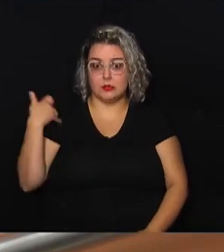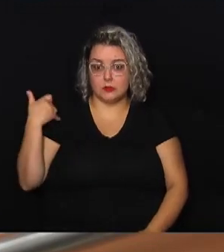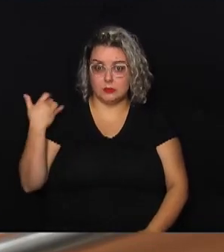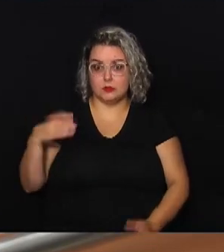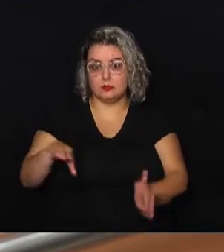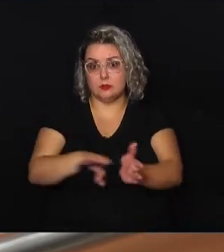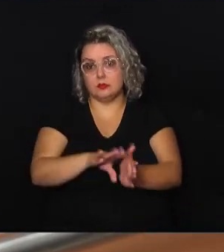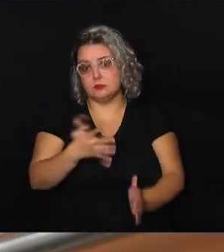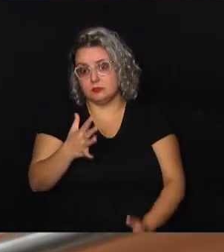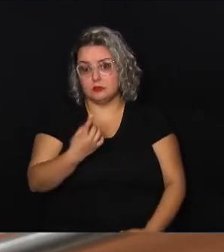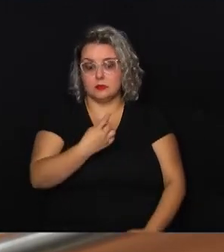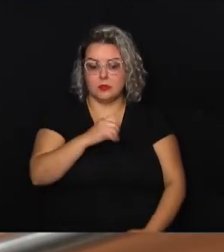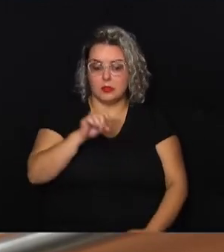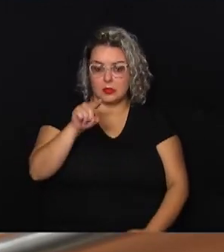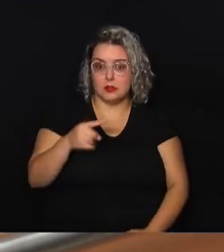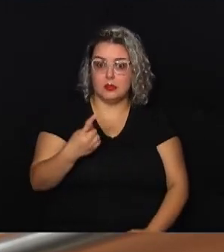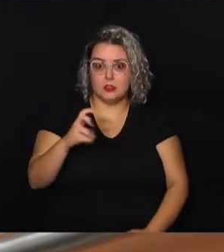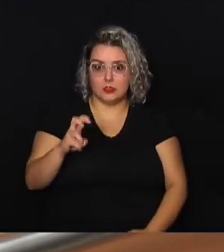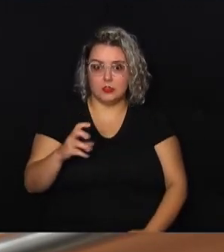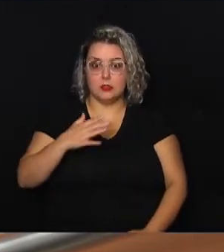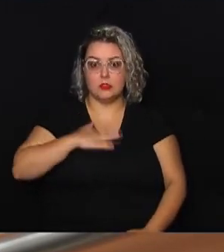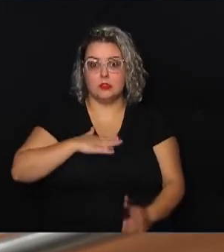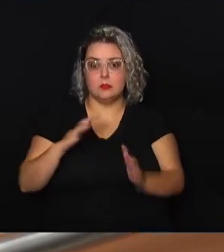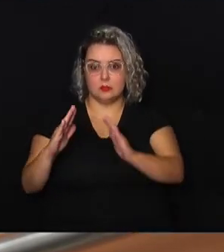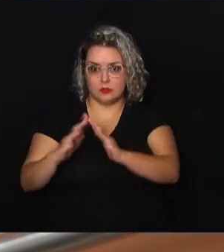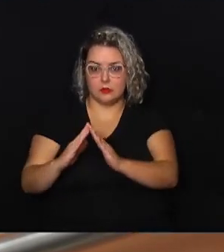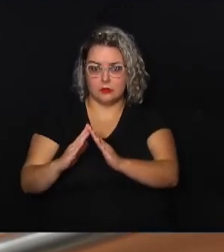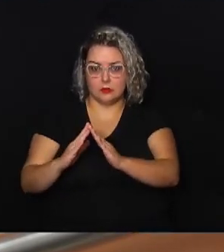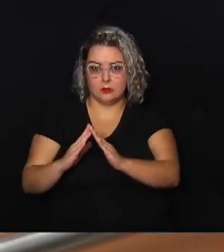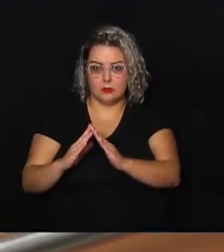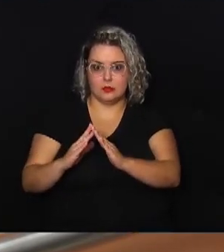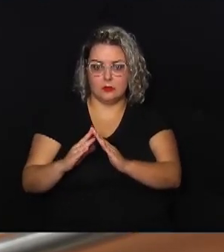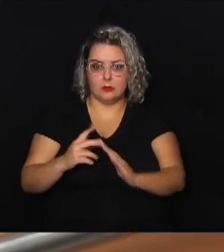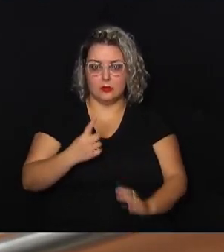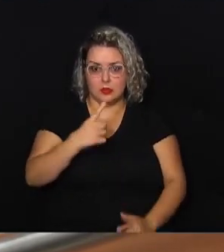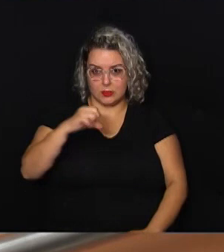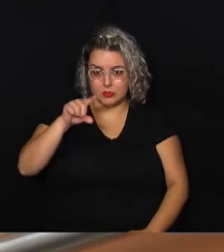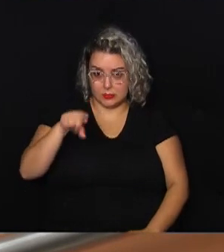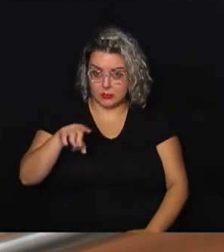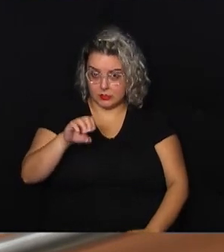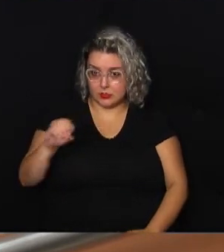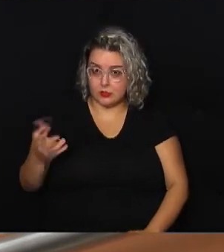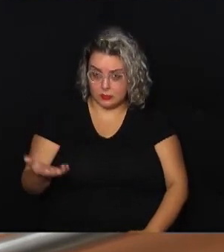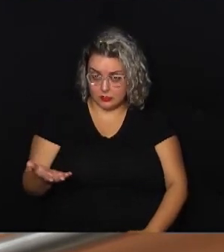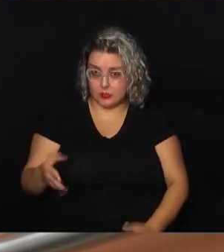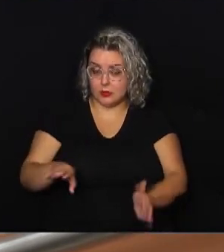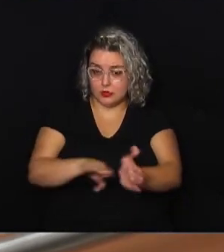volta das 10h15, foi chegar na minha residência só às 19 horas. Tá?